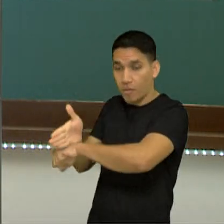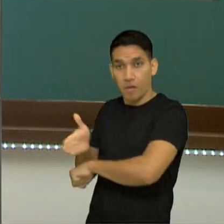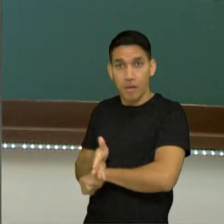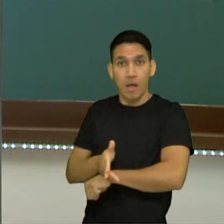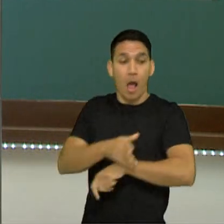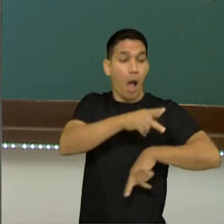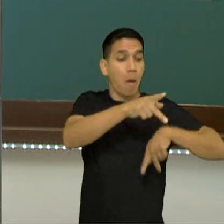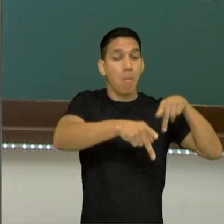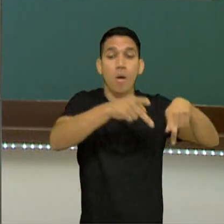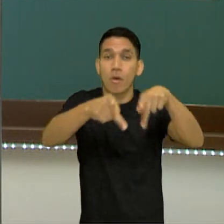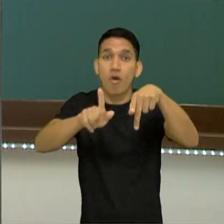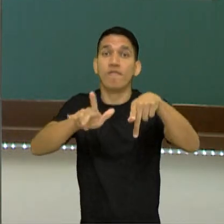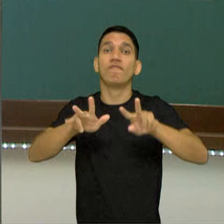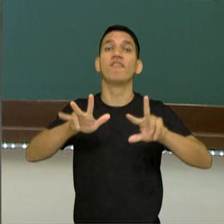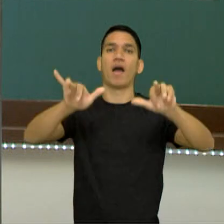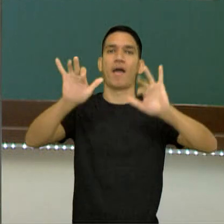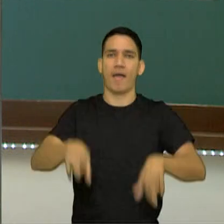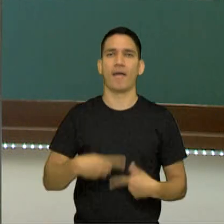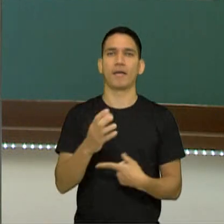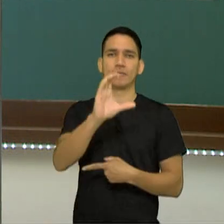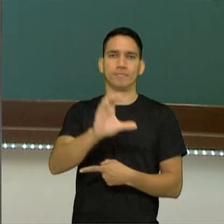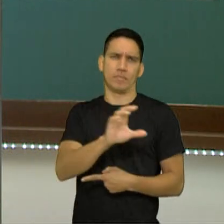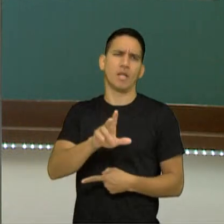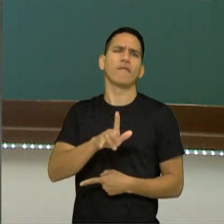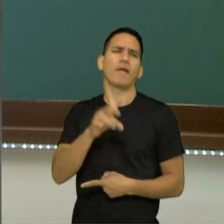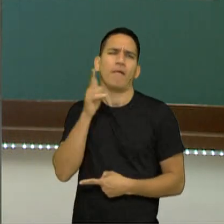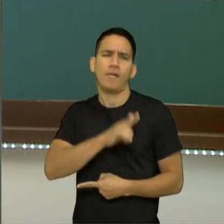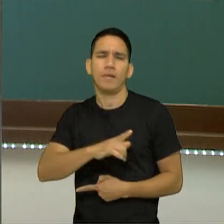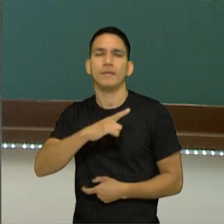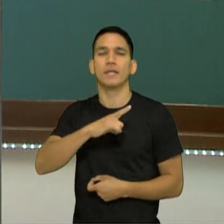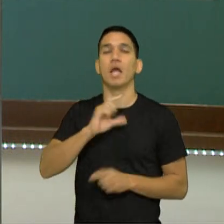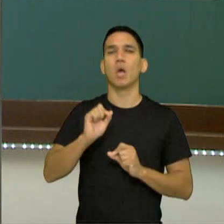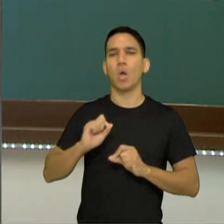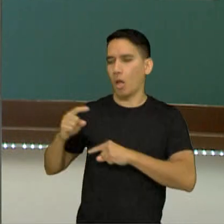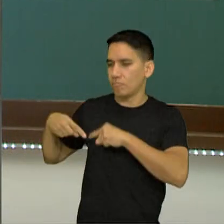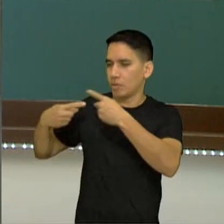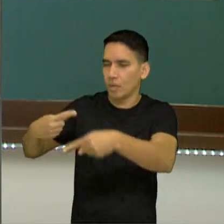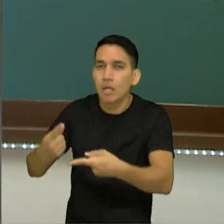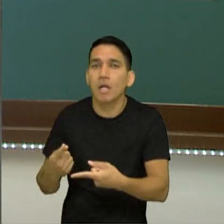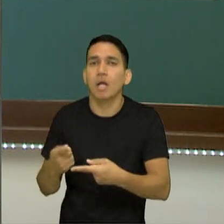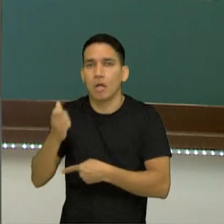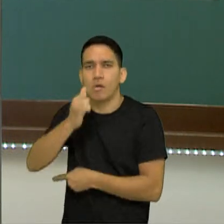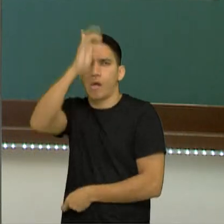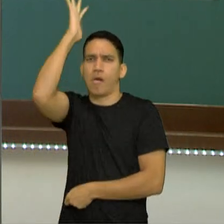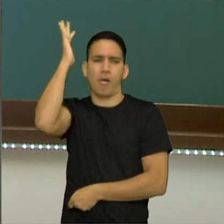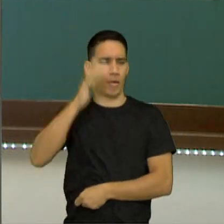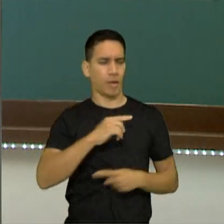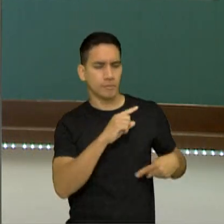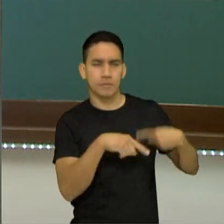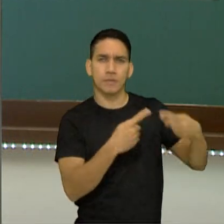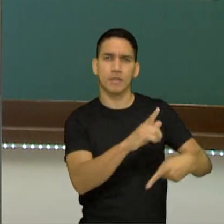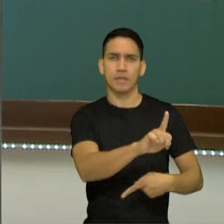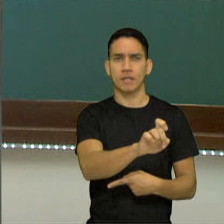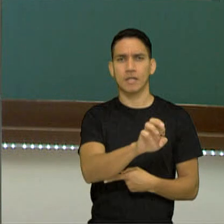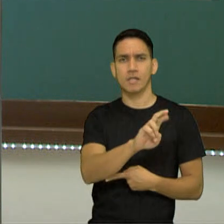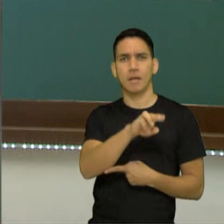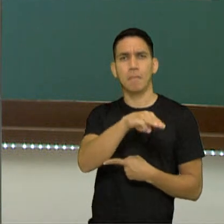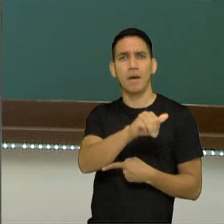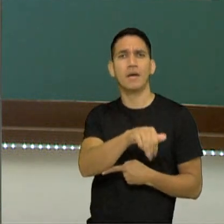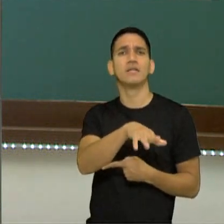essa unidade. Mesmo com essas diferenças de heranças germânicas, heranças romanas, eles vão se converter ao